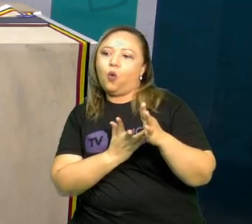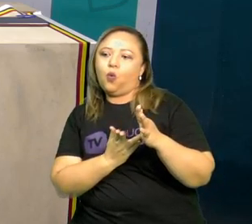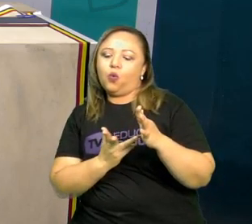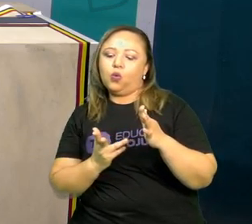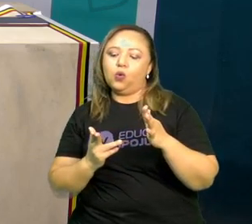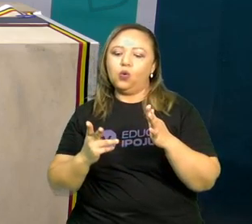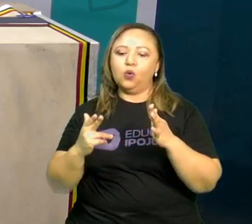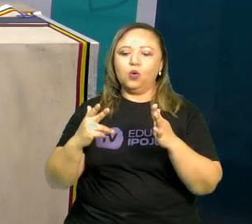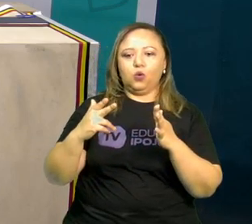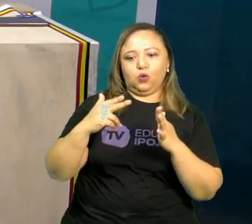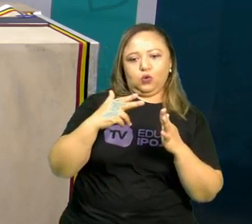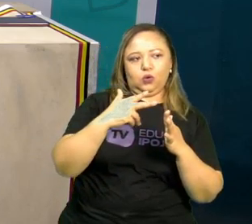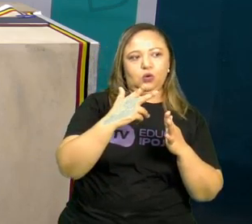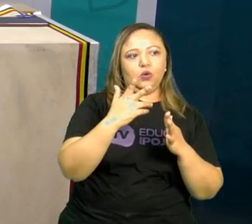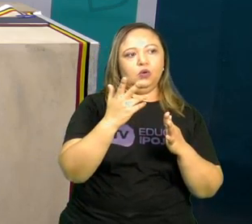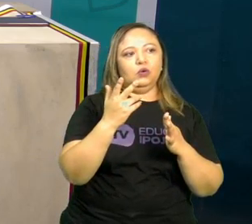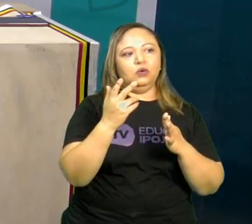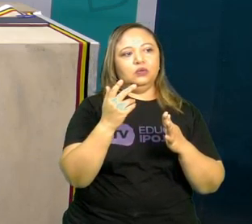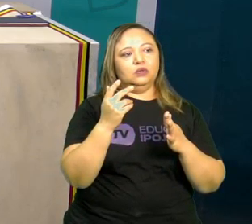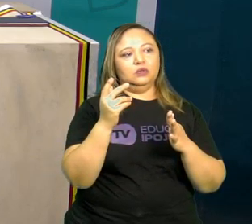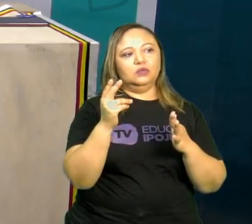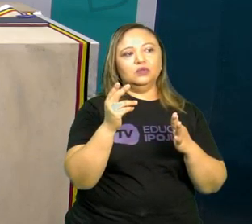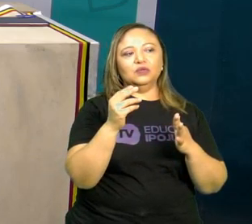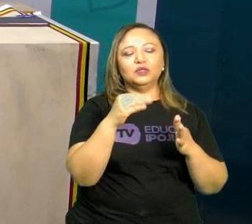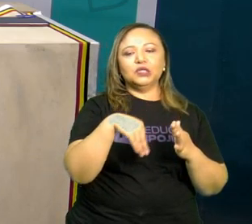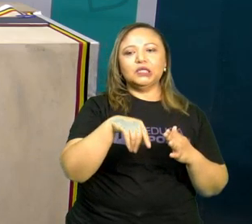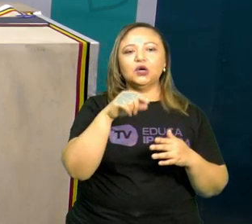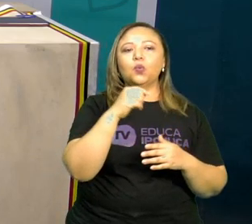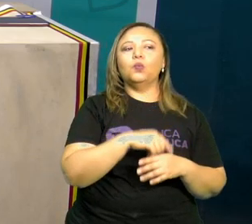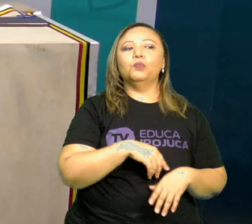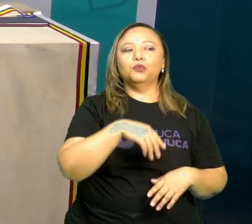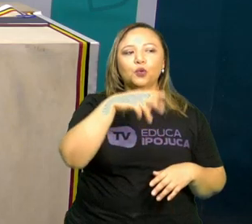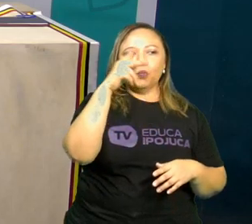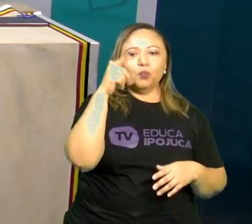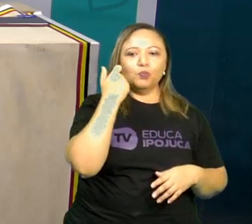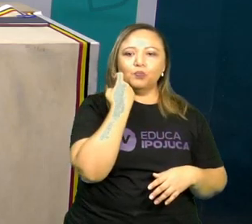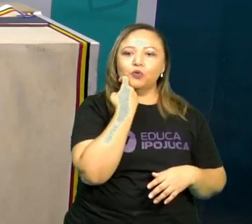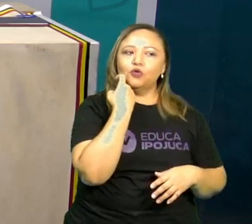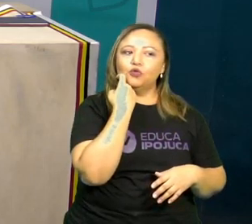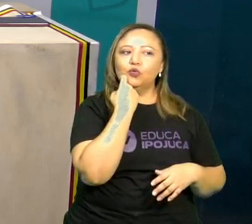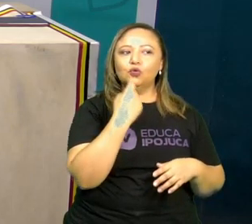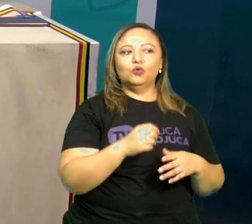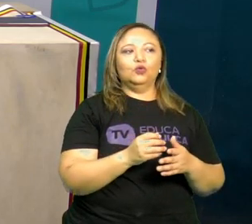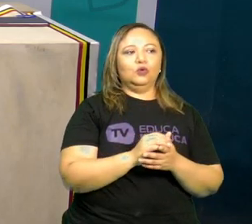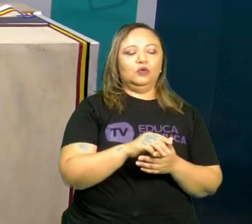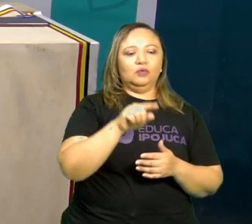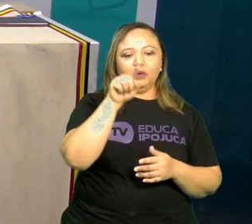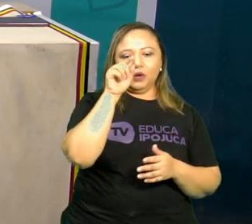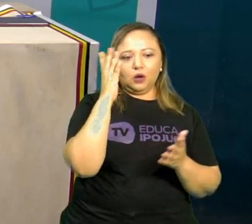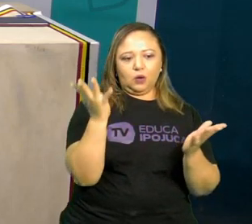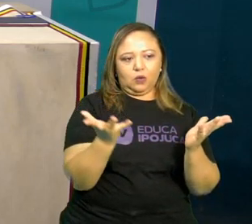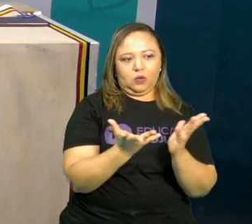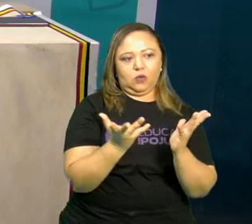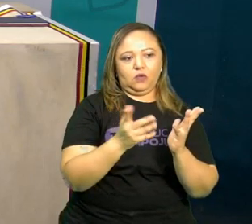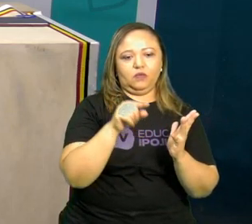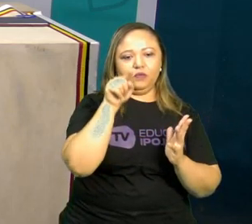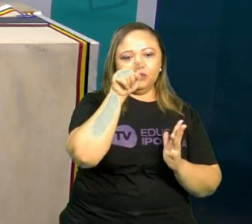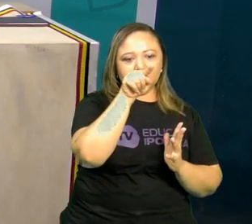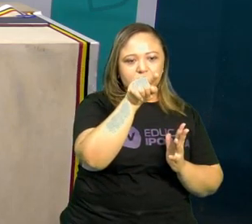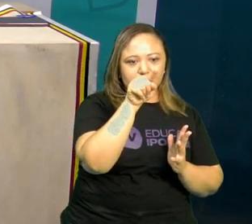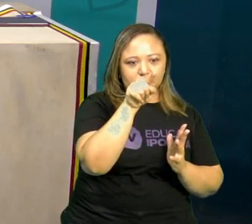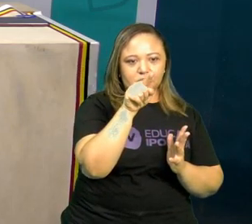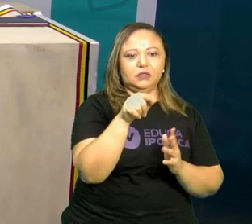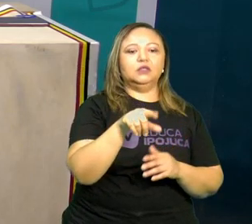recortar esse peixinho Olha aqui o peixinho de que a Ilma agora você vai escolher